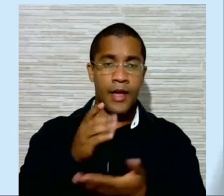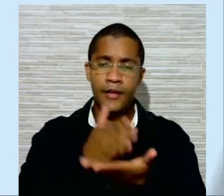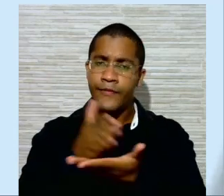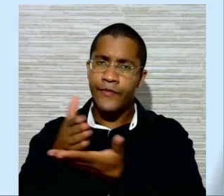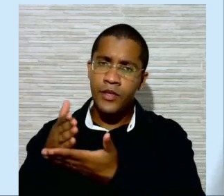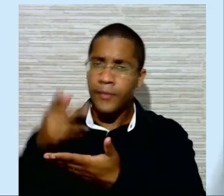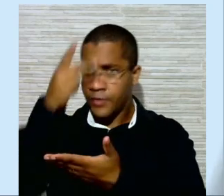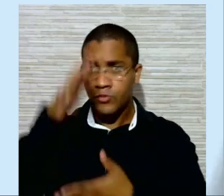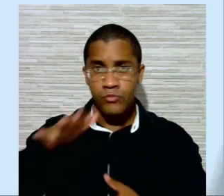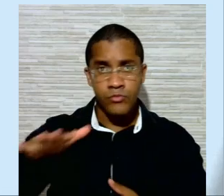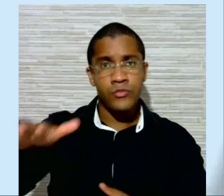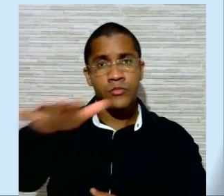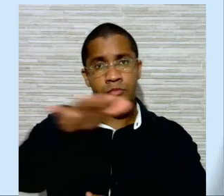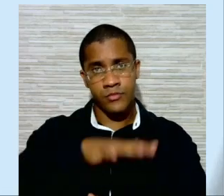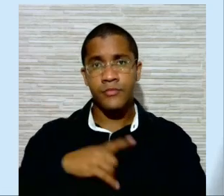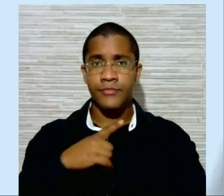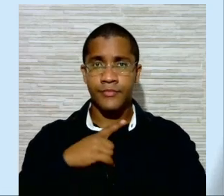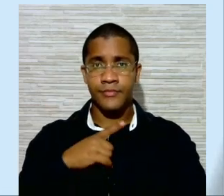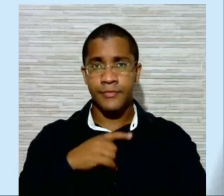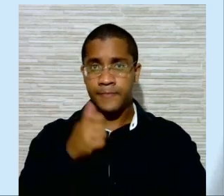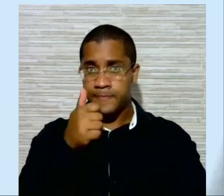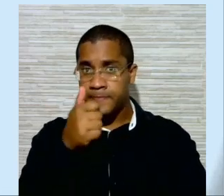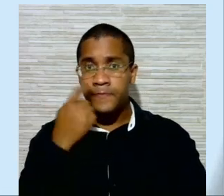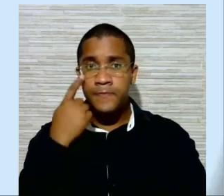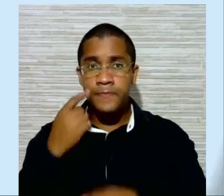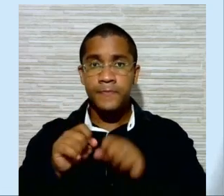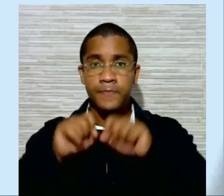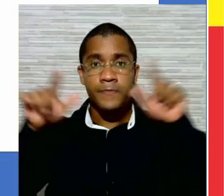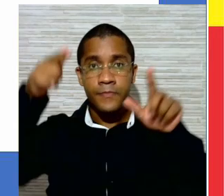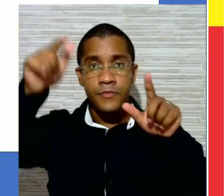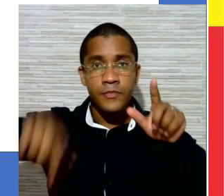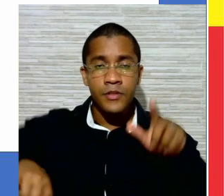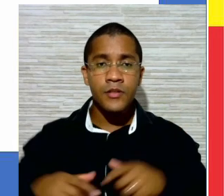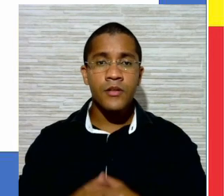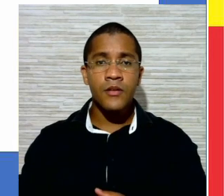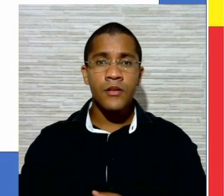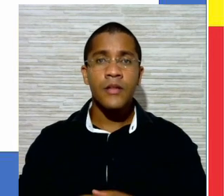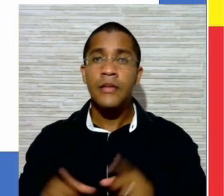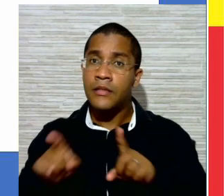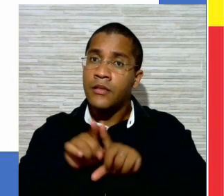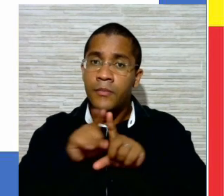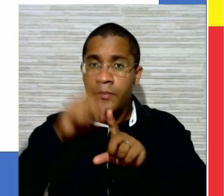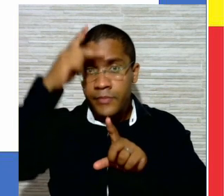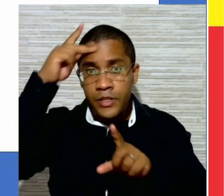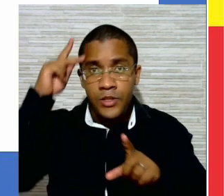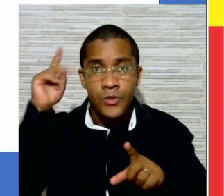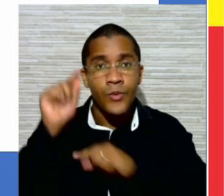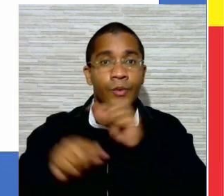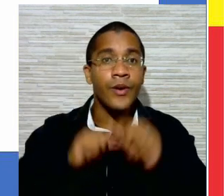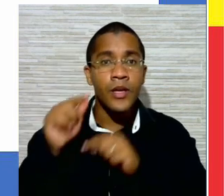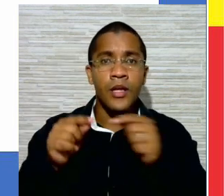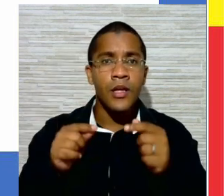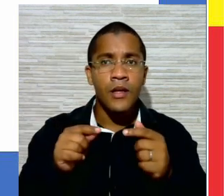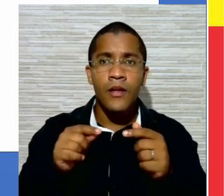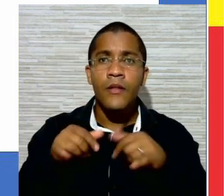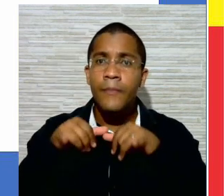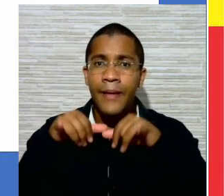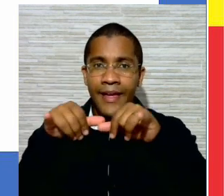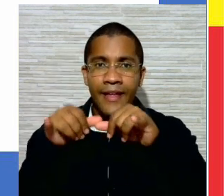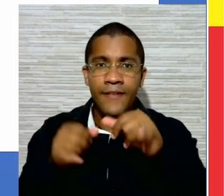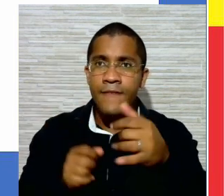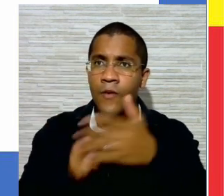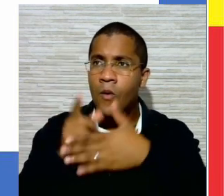sendo distribuído entre a população. Ok, gente? Observa na tela mais uma vez. A gente vai ter também o consumo agrícola, né? Aquilo que a gente